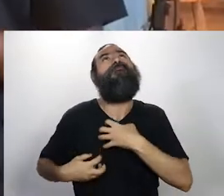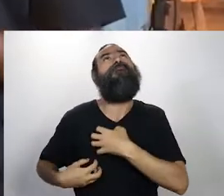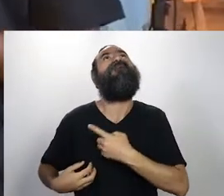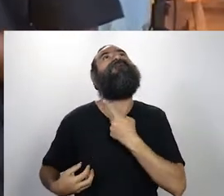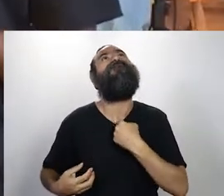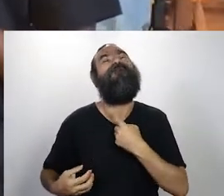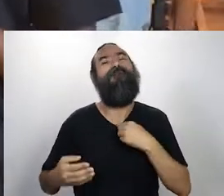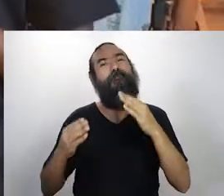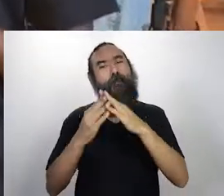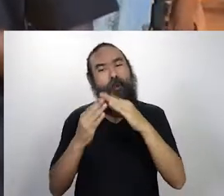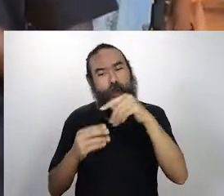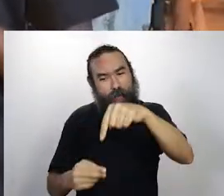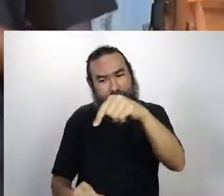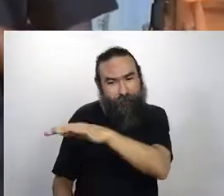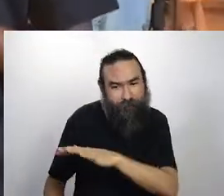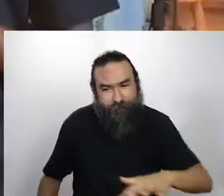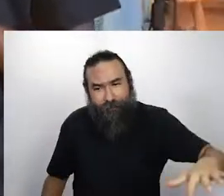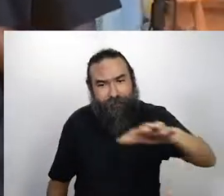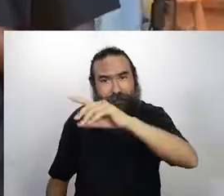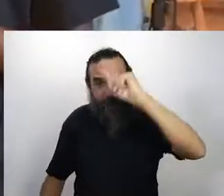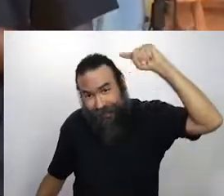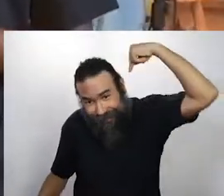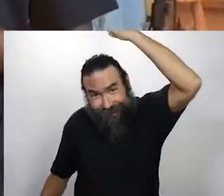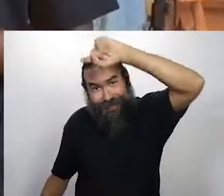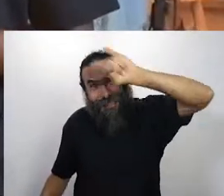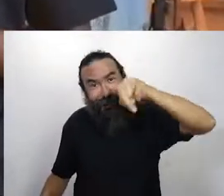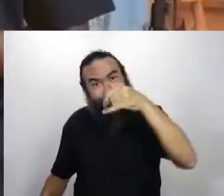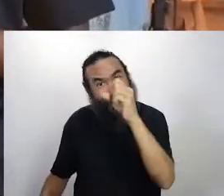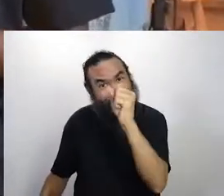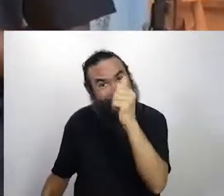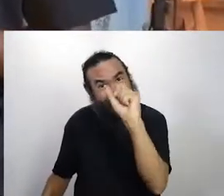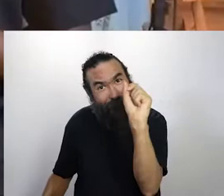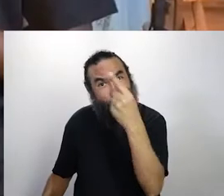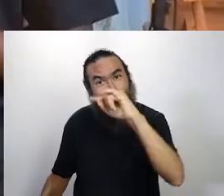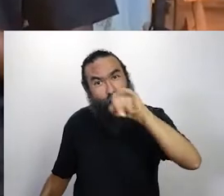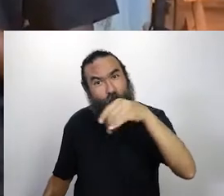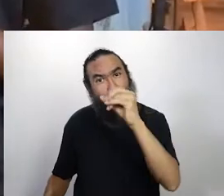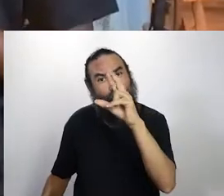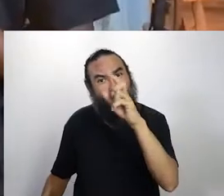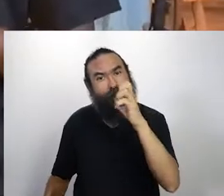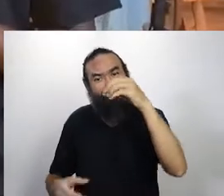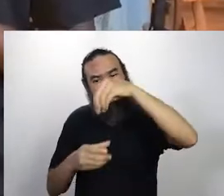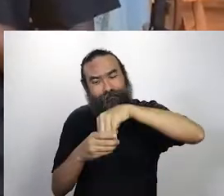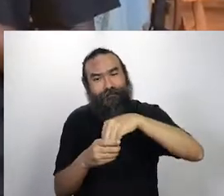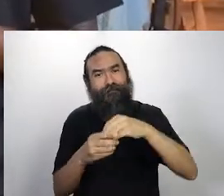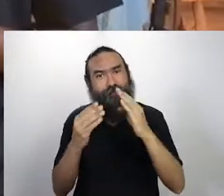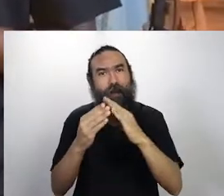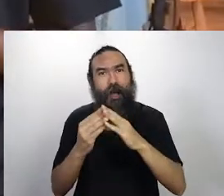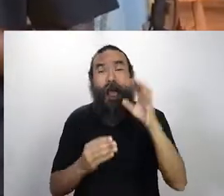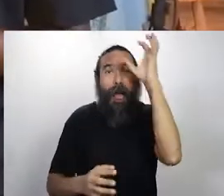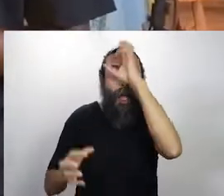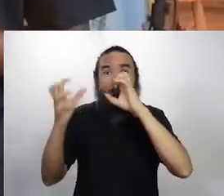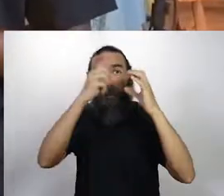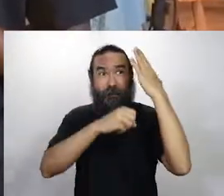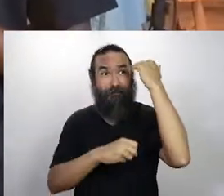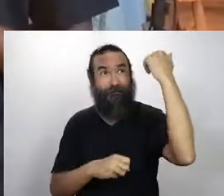na Vila de São Jorge, na Chapada dos Veadeiros, mas também de pesquisar a cultura popular, de aprender com os mestres e de construir